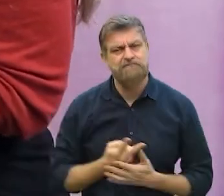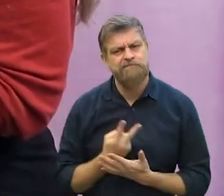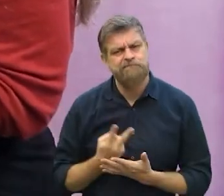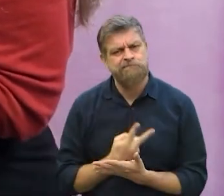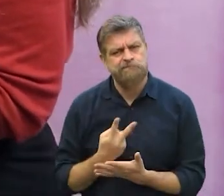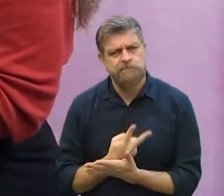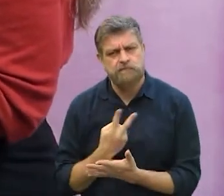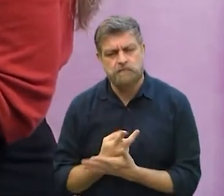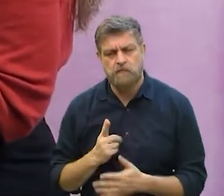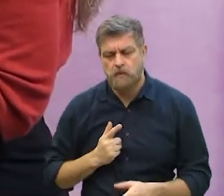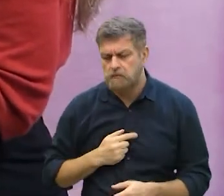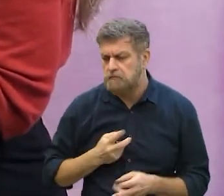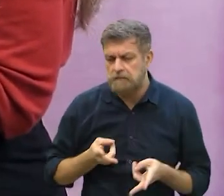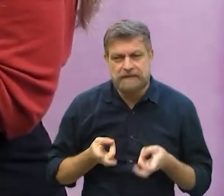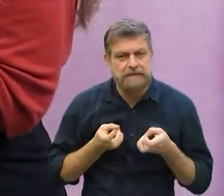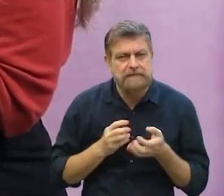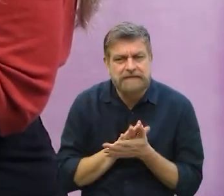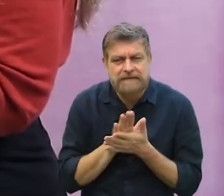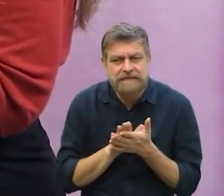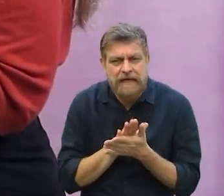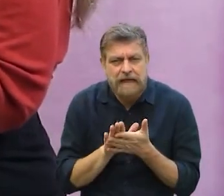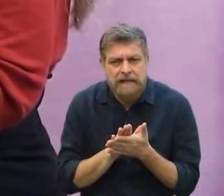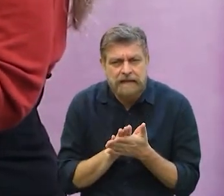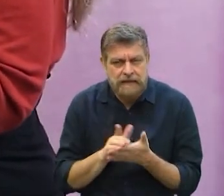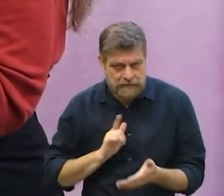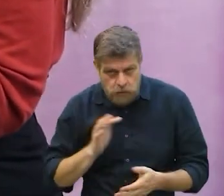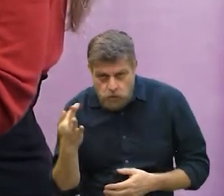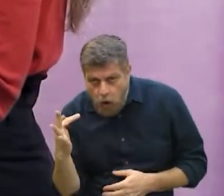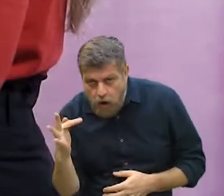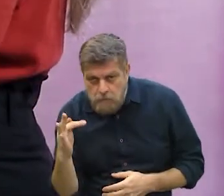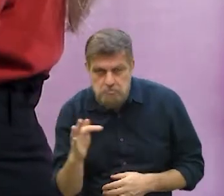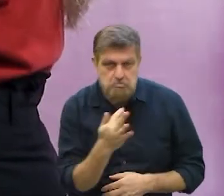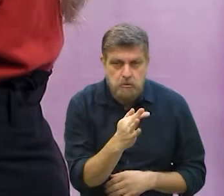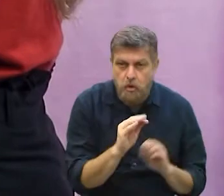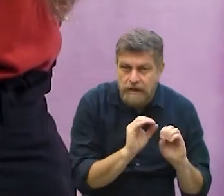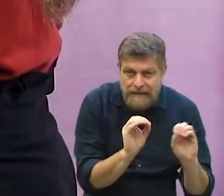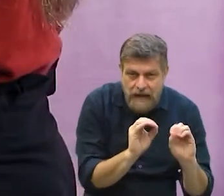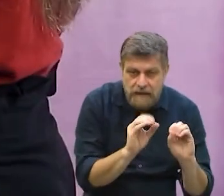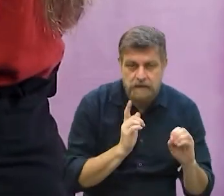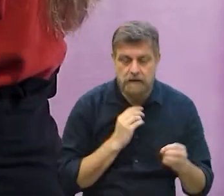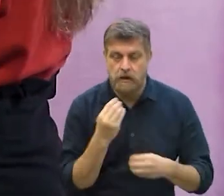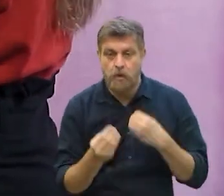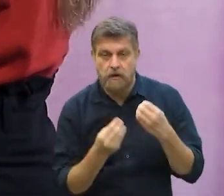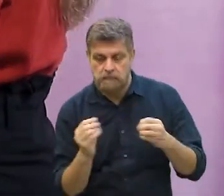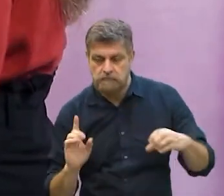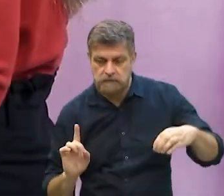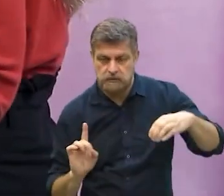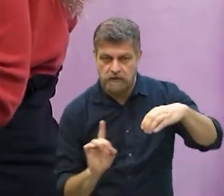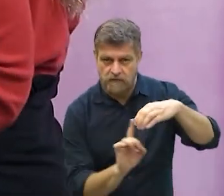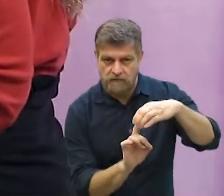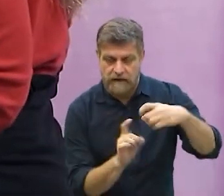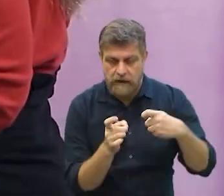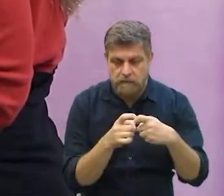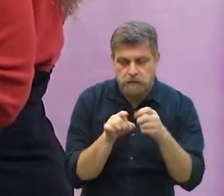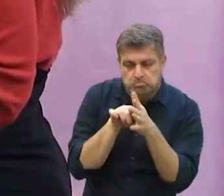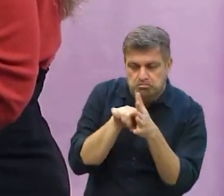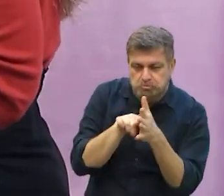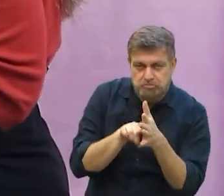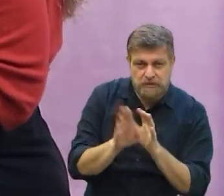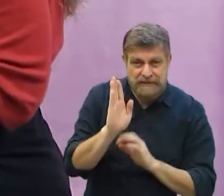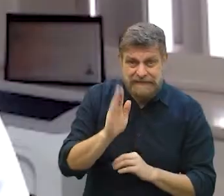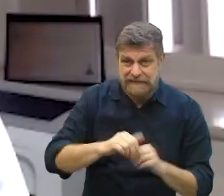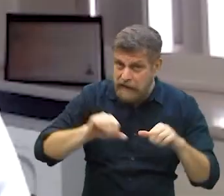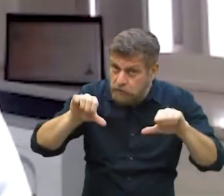um tipo de tumor que é silencioso? Dói, não dói? Ou quando chega no consultório já está em nível